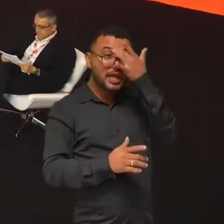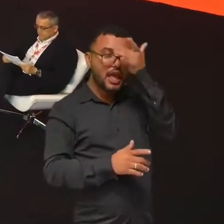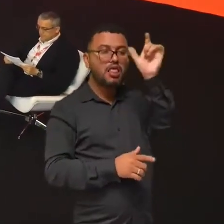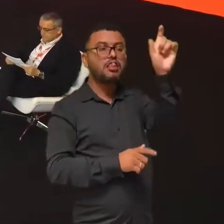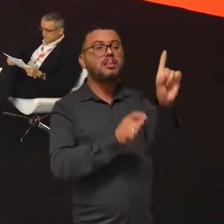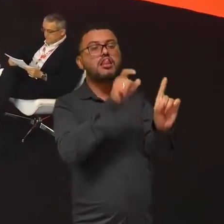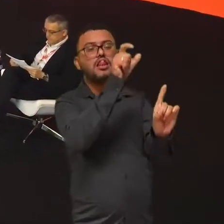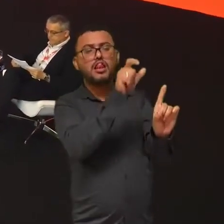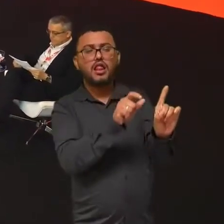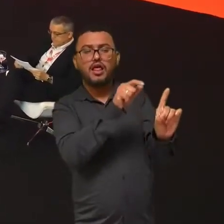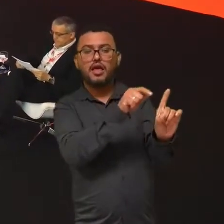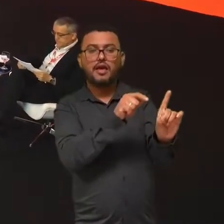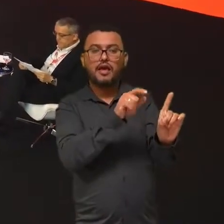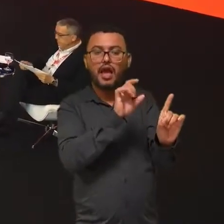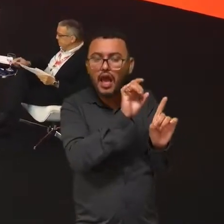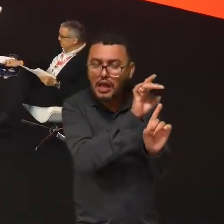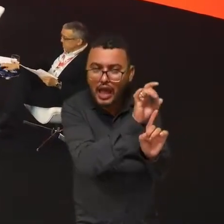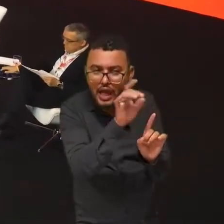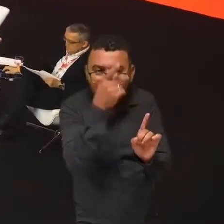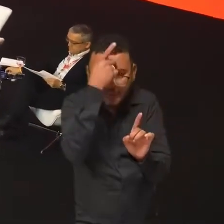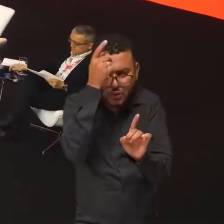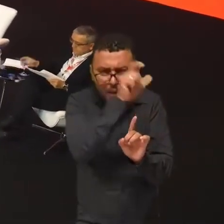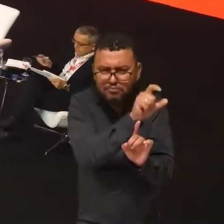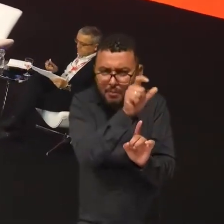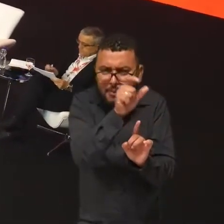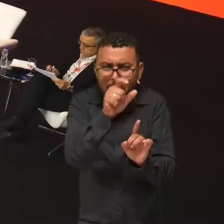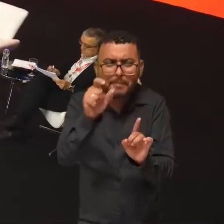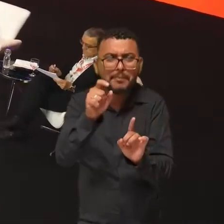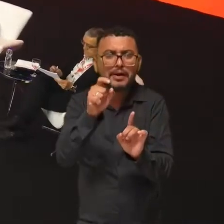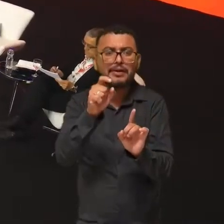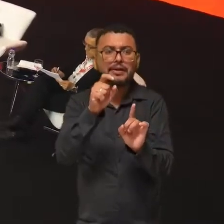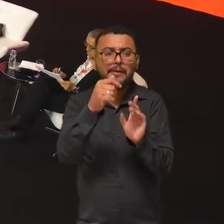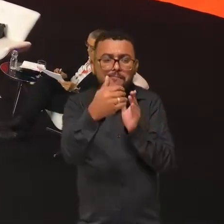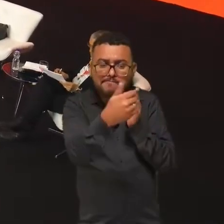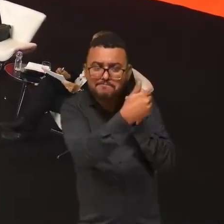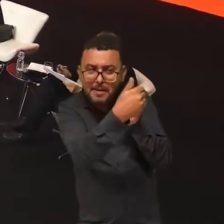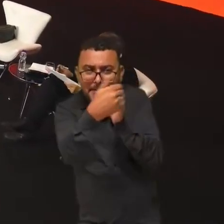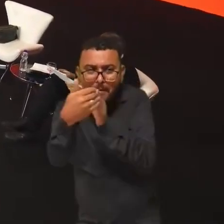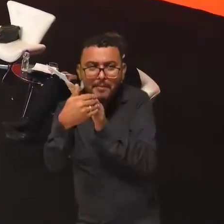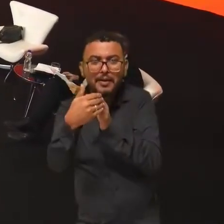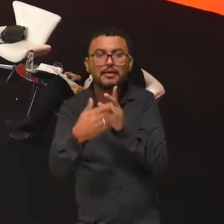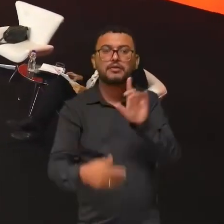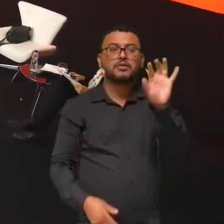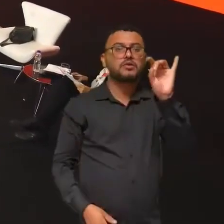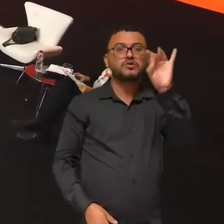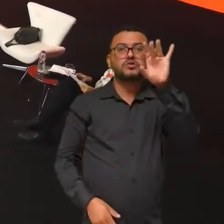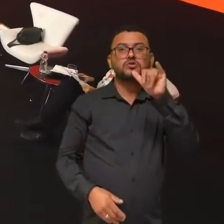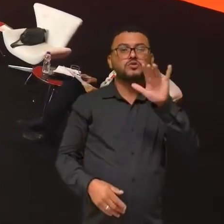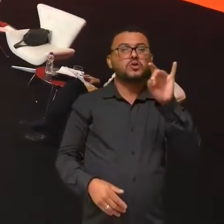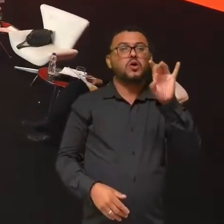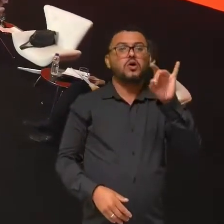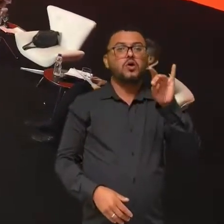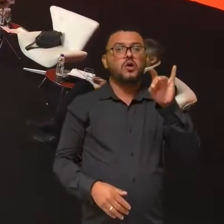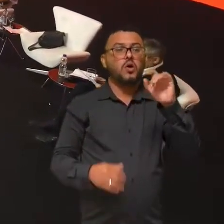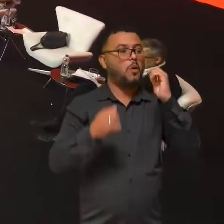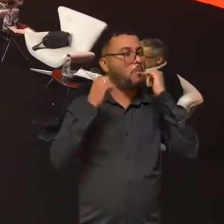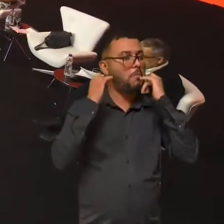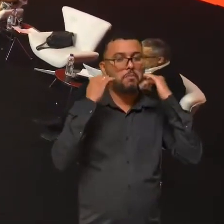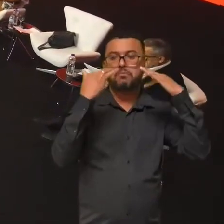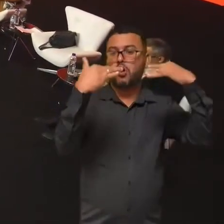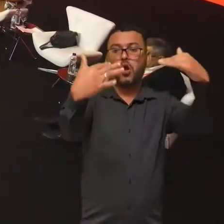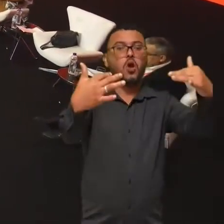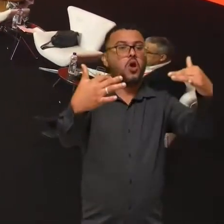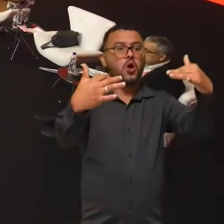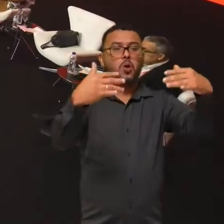das pessoas. Não ter a pretensão, gente, de falar para o público, falar para a opinião